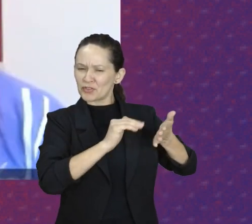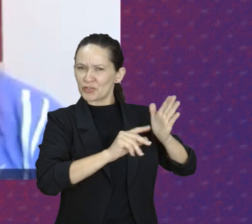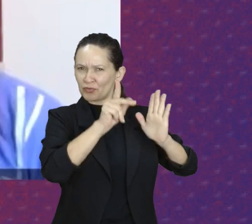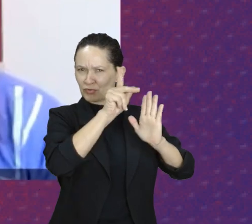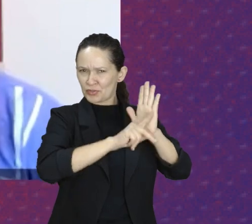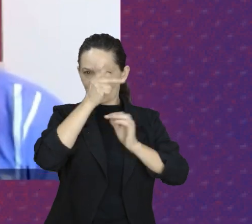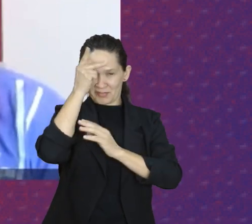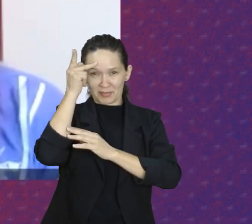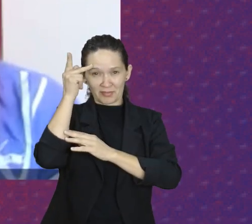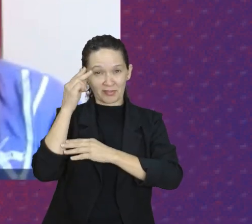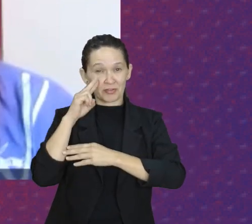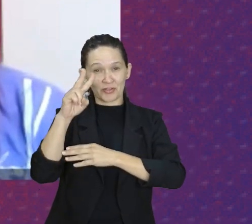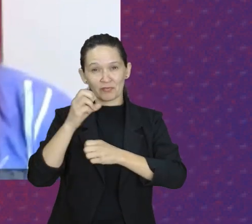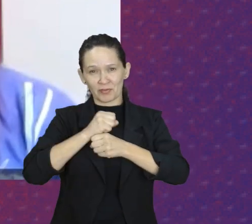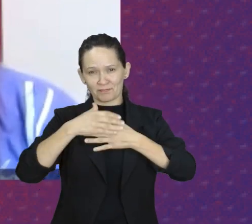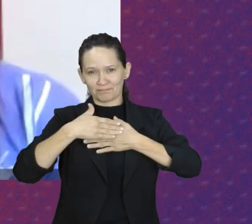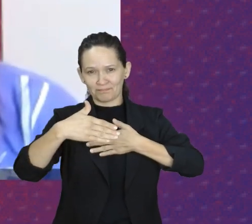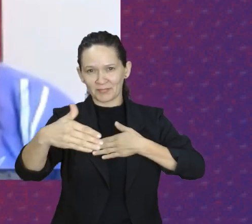nos últimos anos, né,